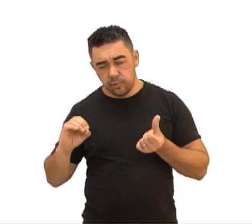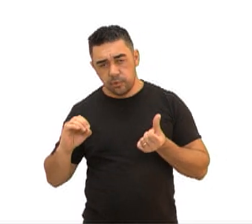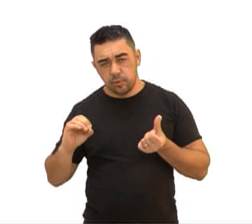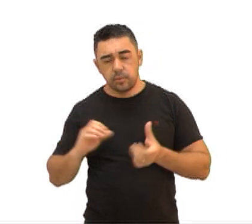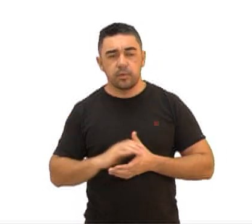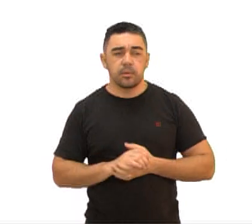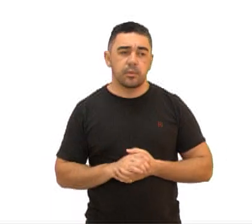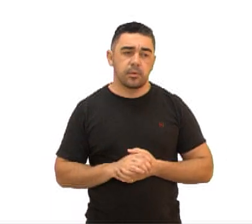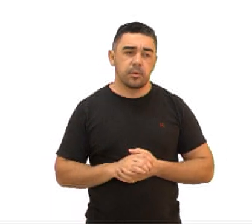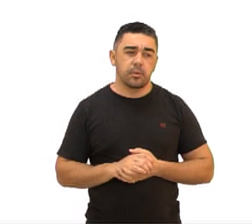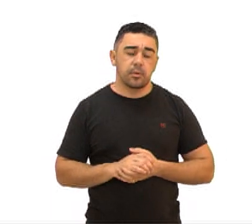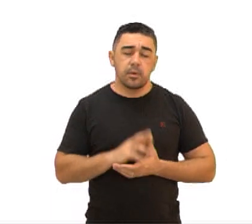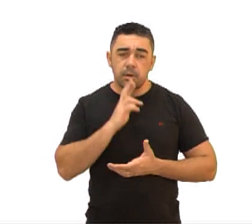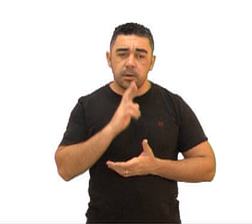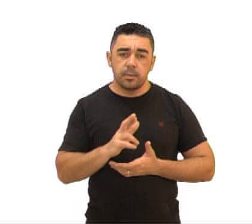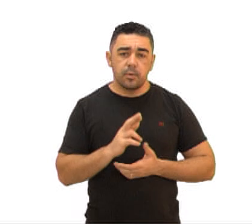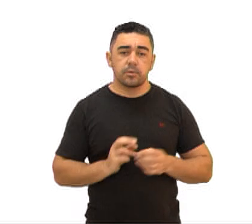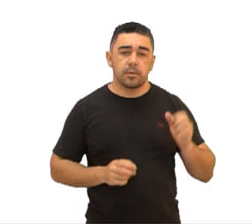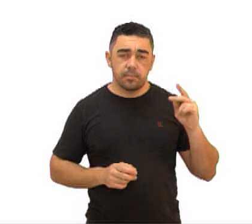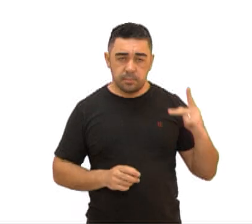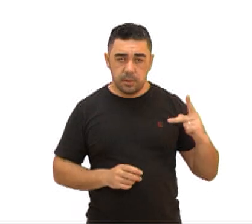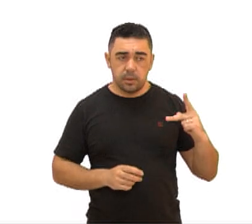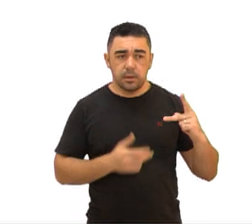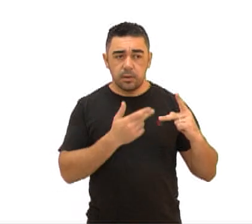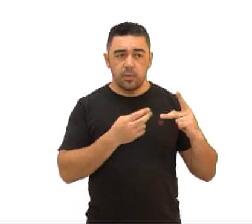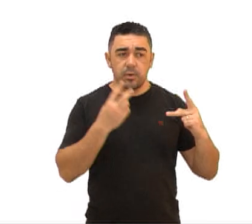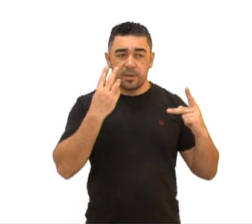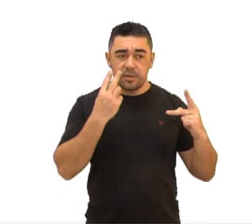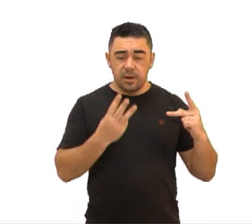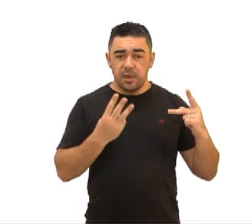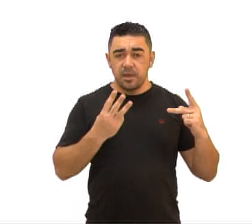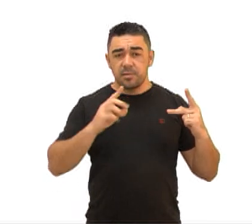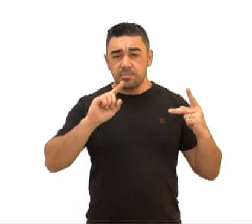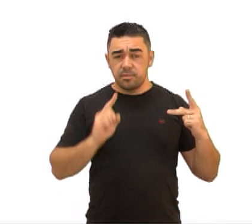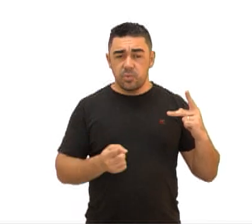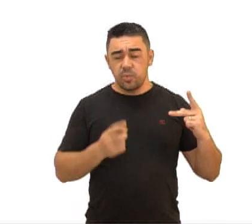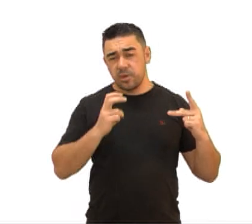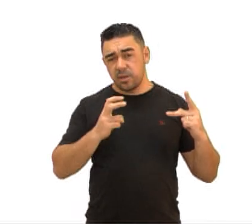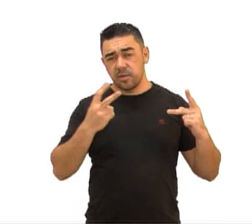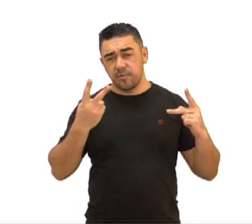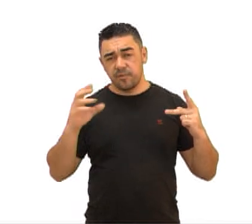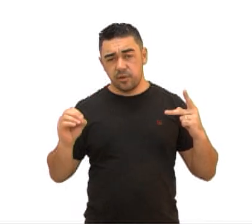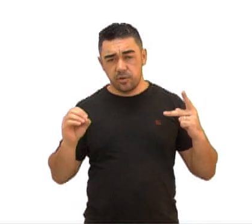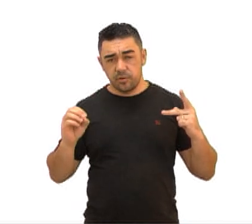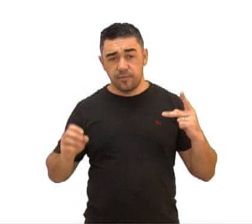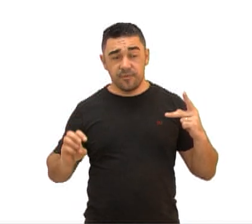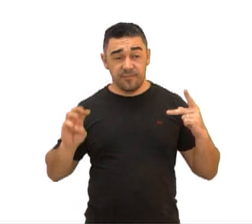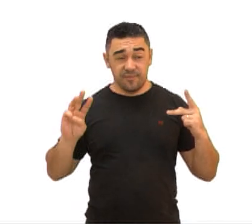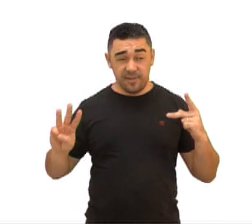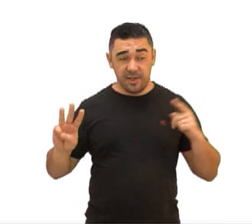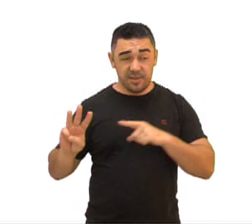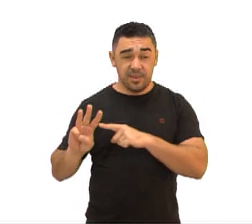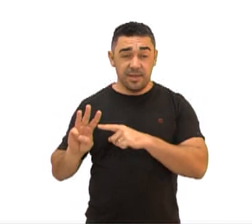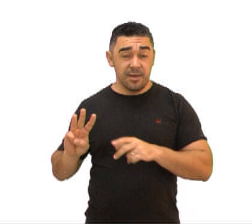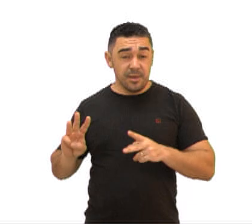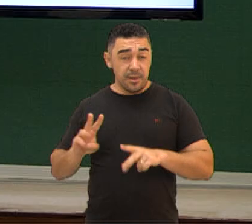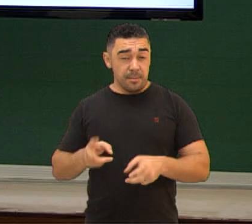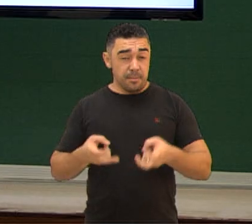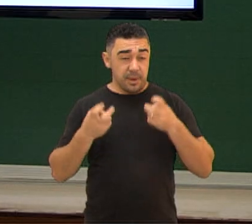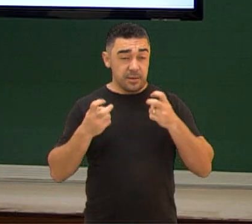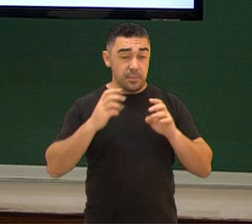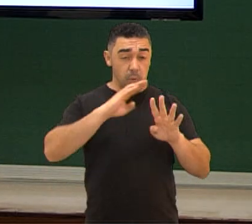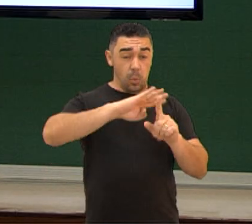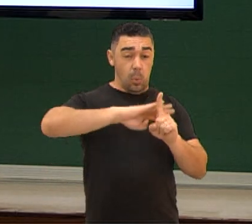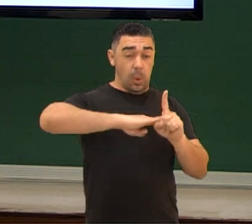220. O que vai me dar 3.520 watts. Perceba que a potência aumentou 4